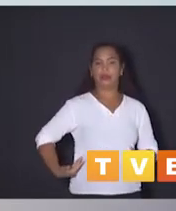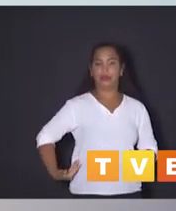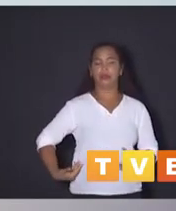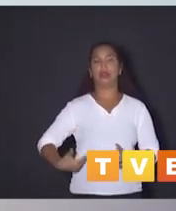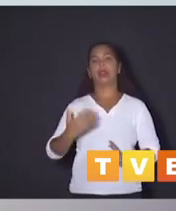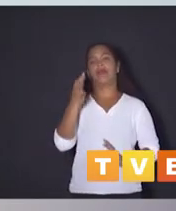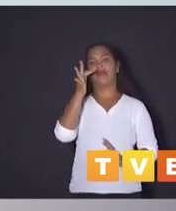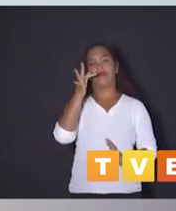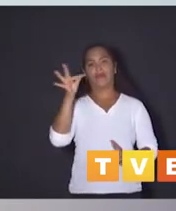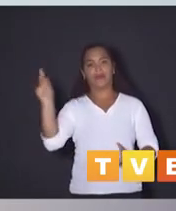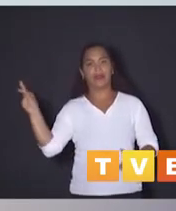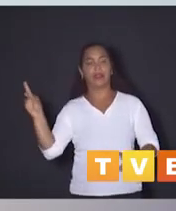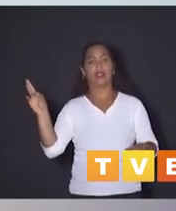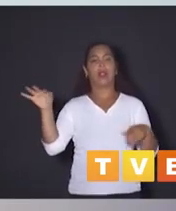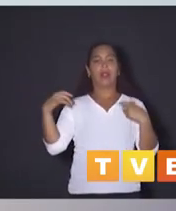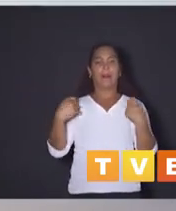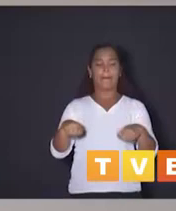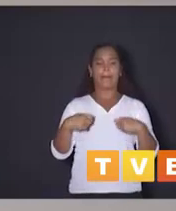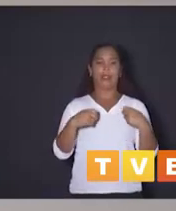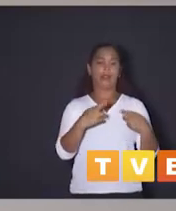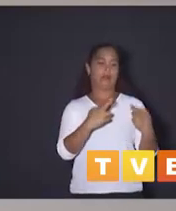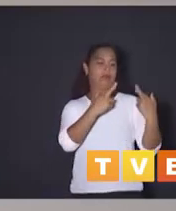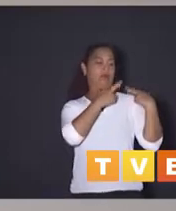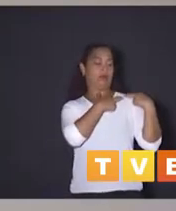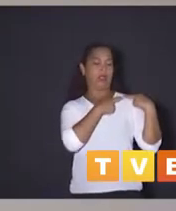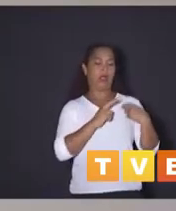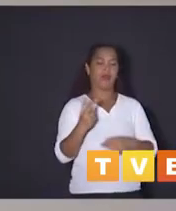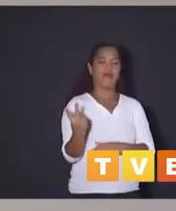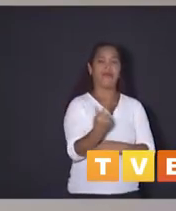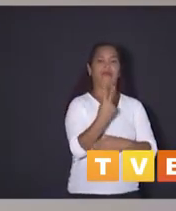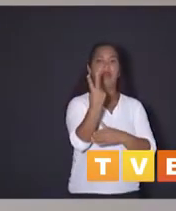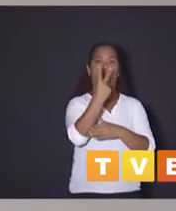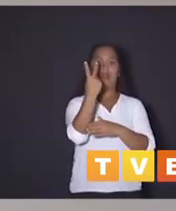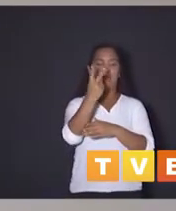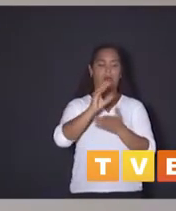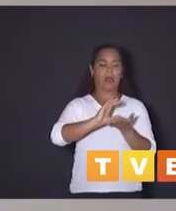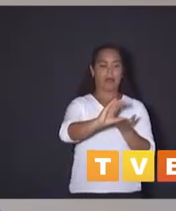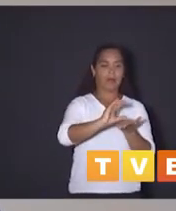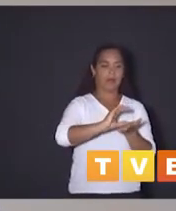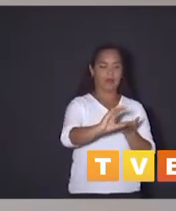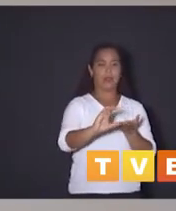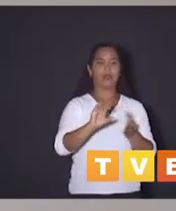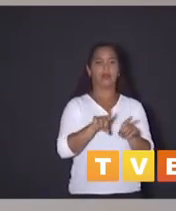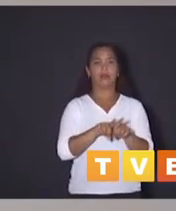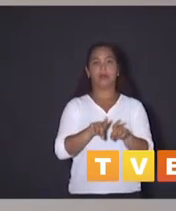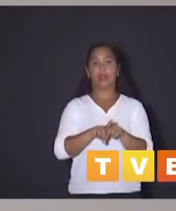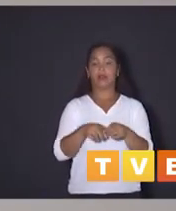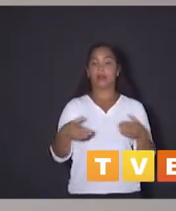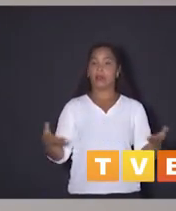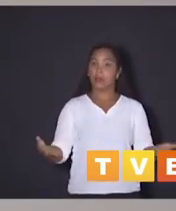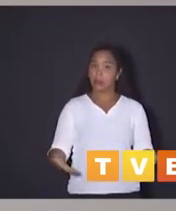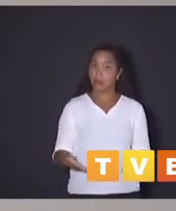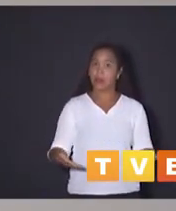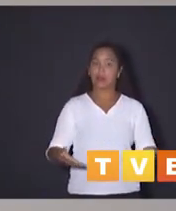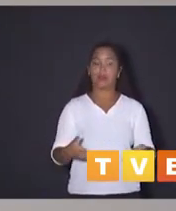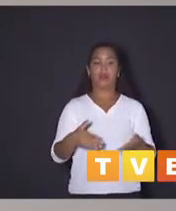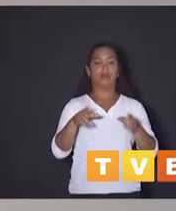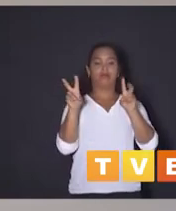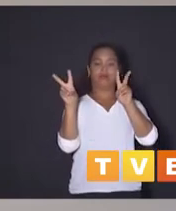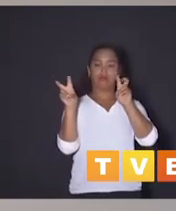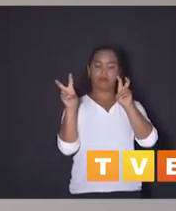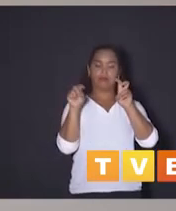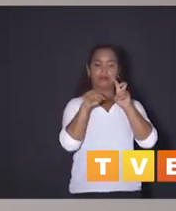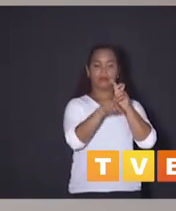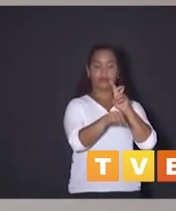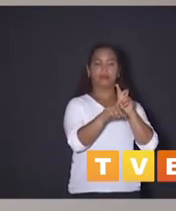brasileiro ele tem que ser responsável pela valorização e pelo financiamento de muitos temas e não estamos falando aqui de um tema de um segmento